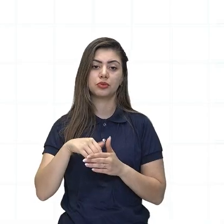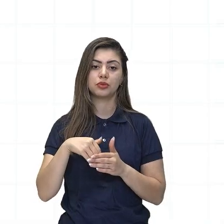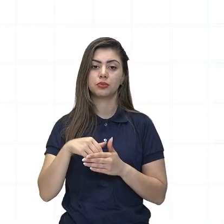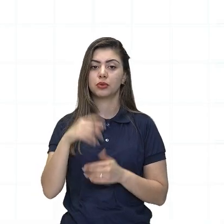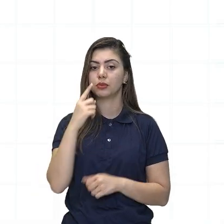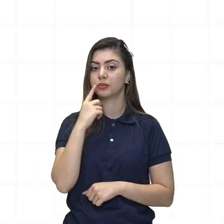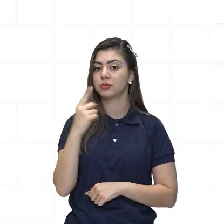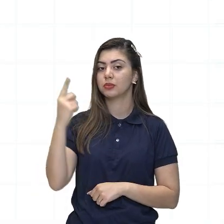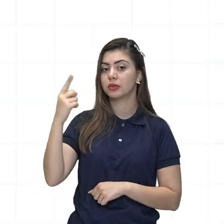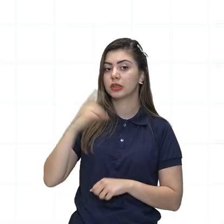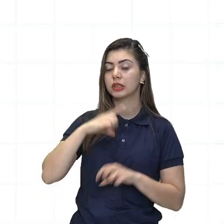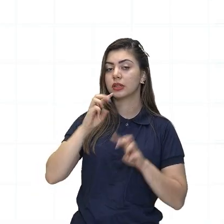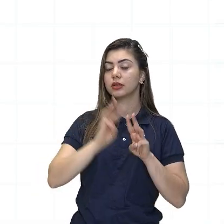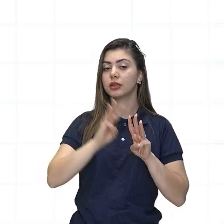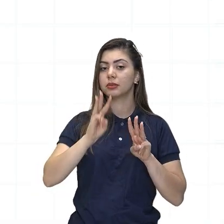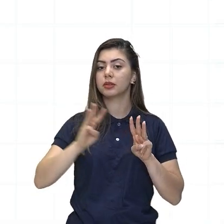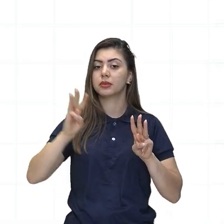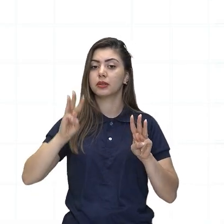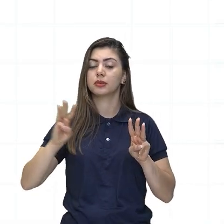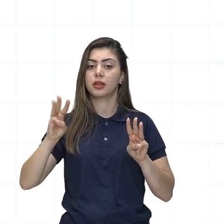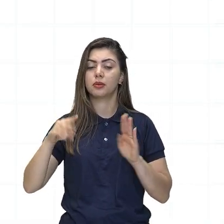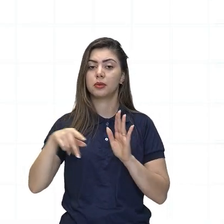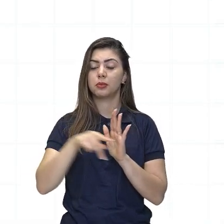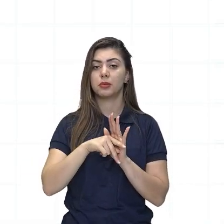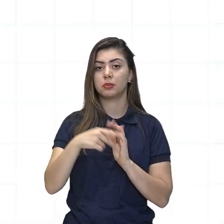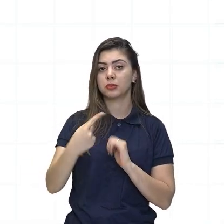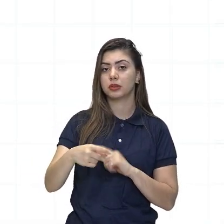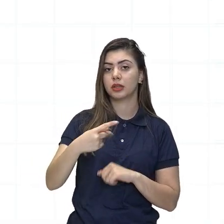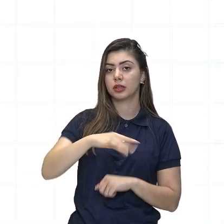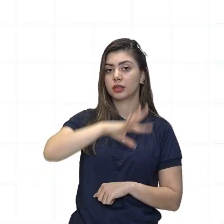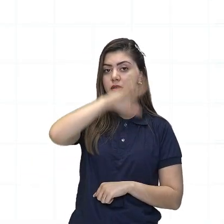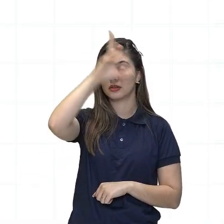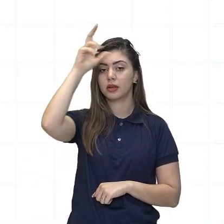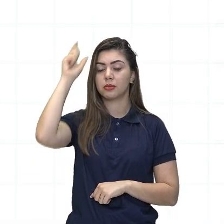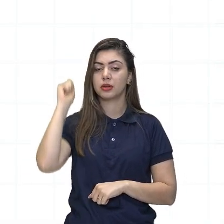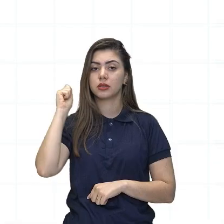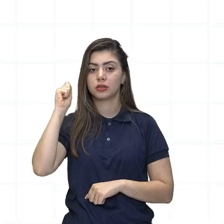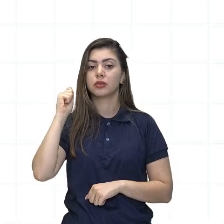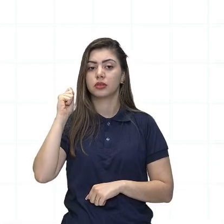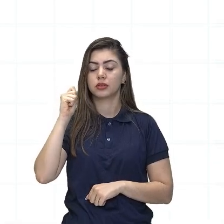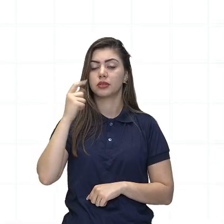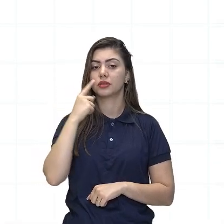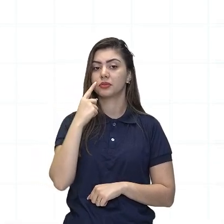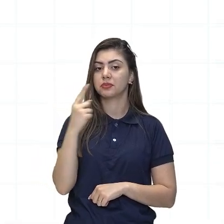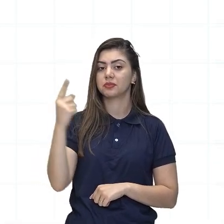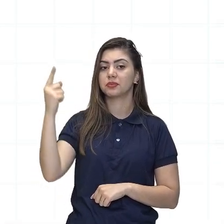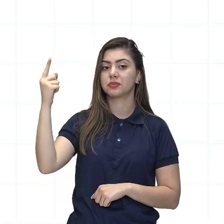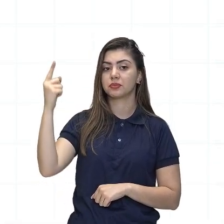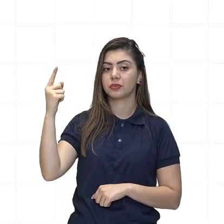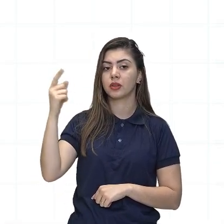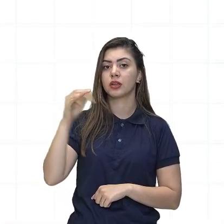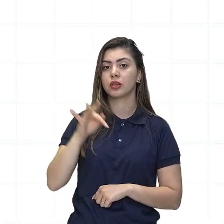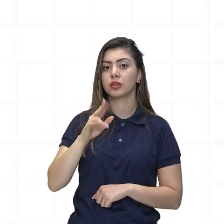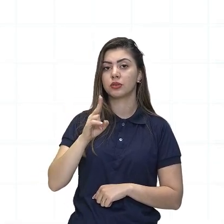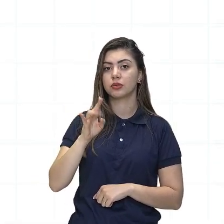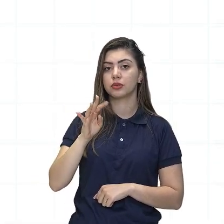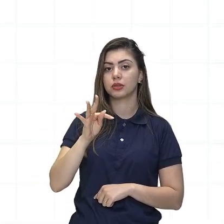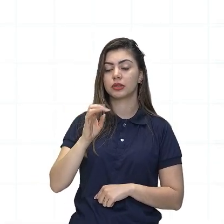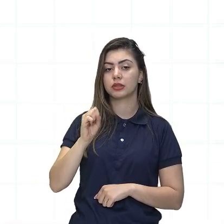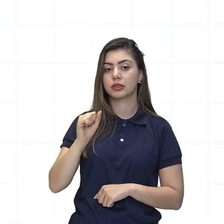site da Federação Amazonense de Futebol de Salão. Então, para aqueles que têm aí